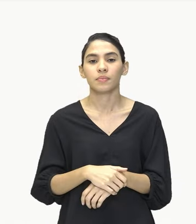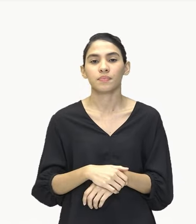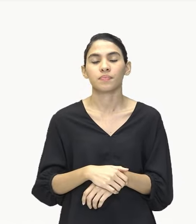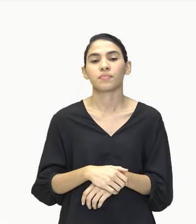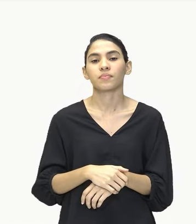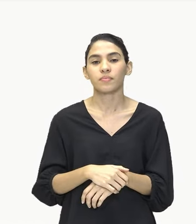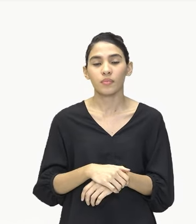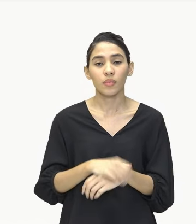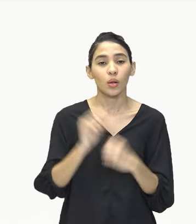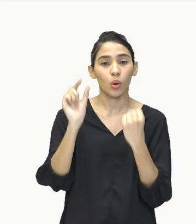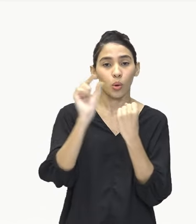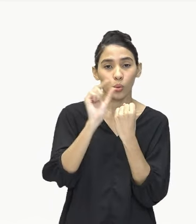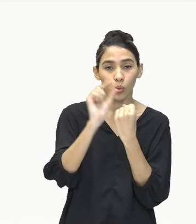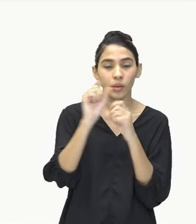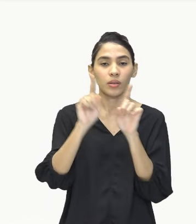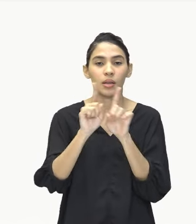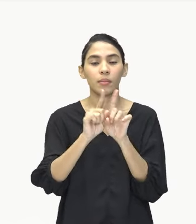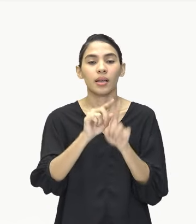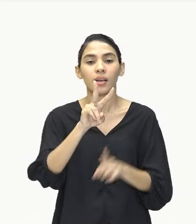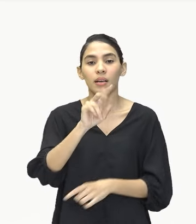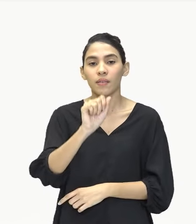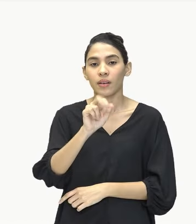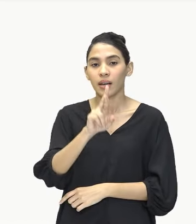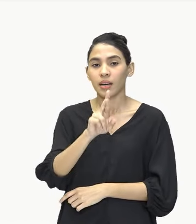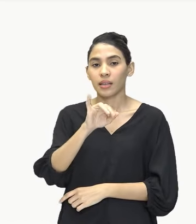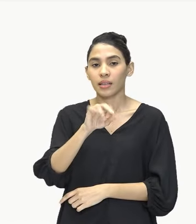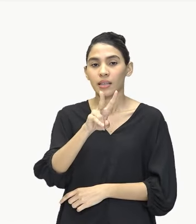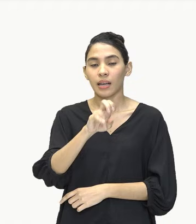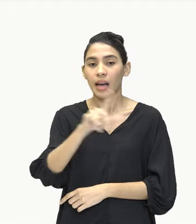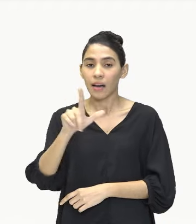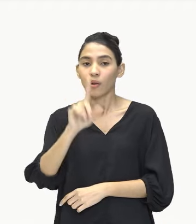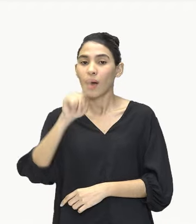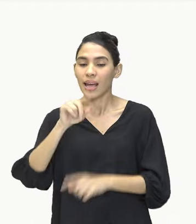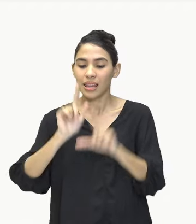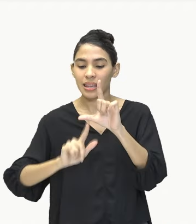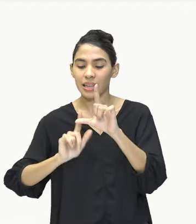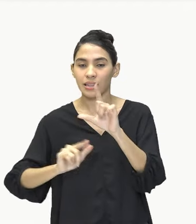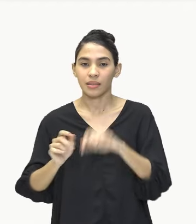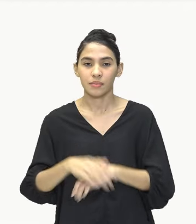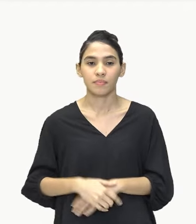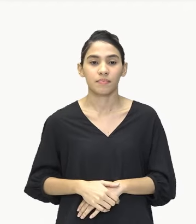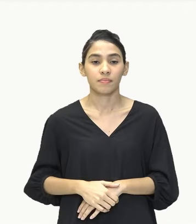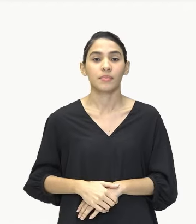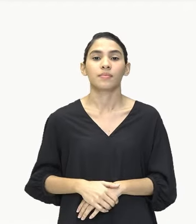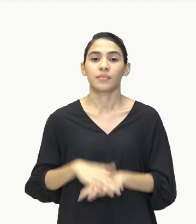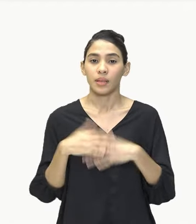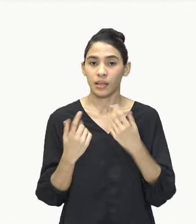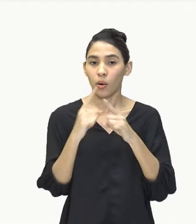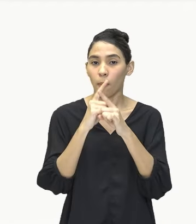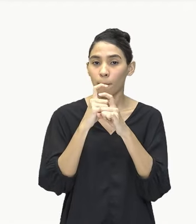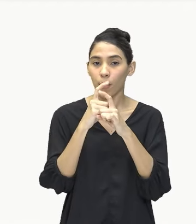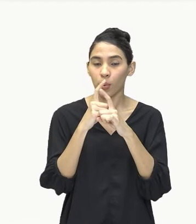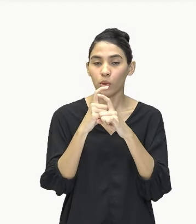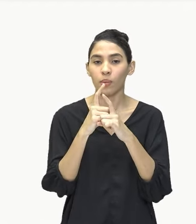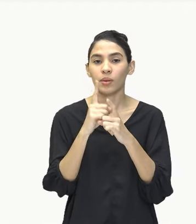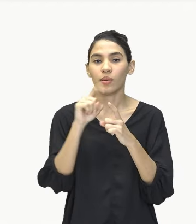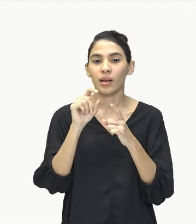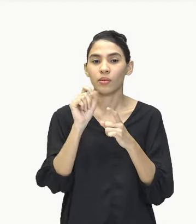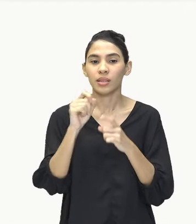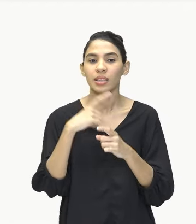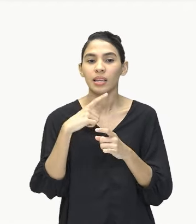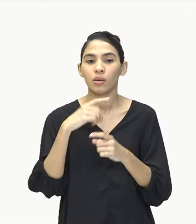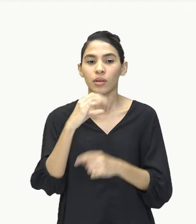coeficiente e pela variável, também chamada de parte literal. Como nós vimos, o monômio, não é? Ele tem ali